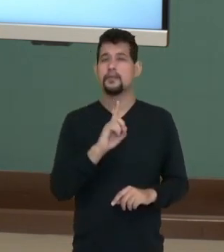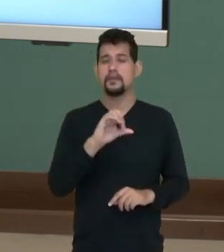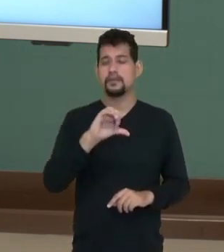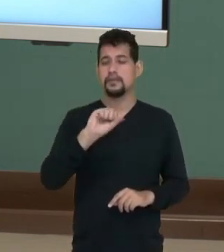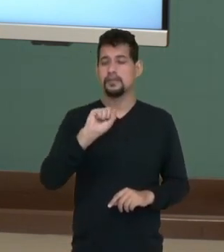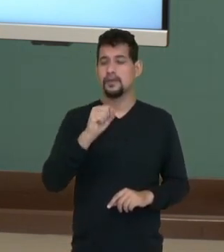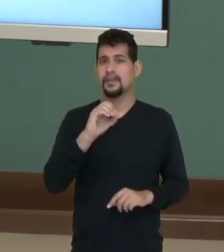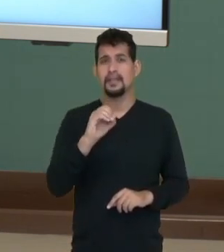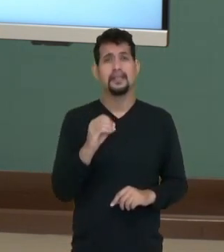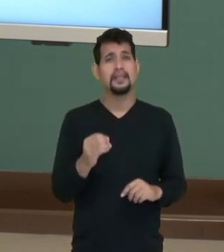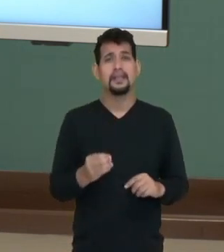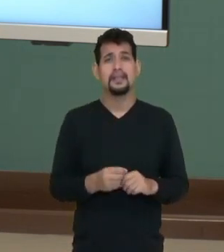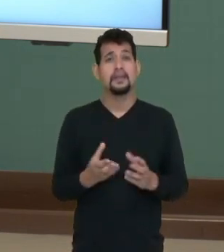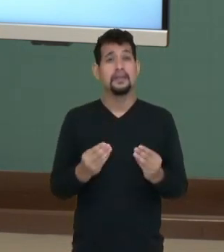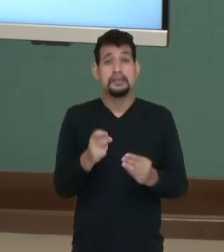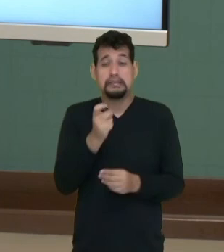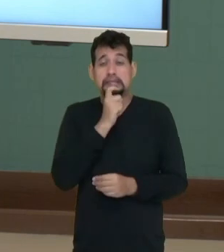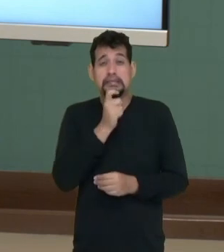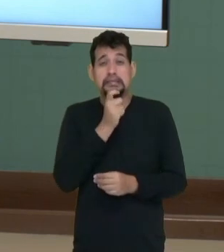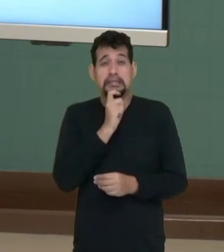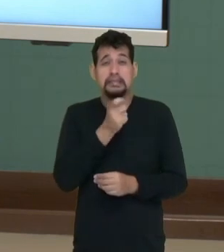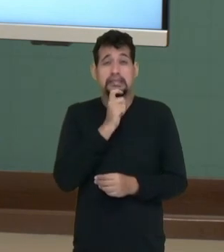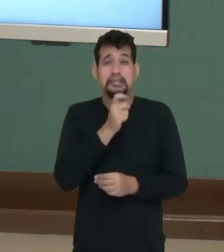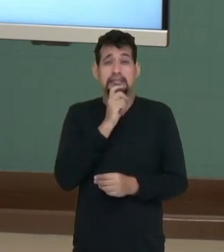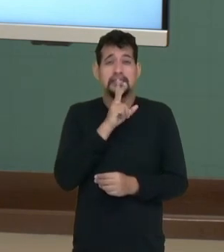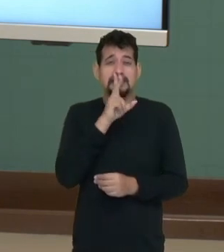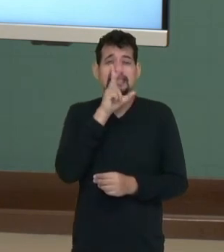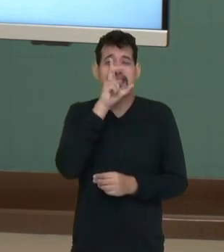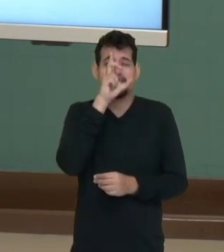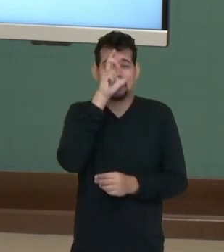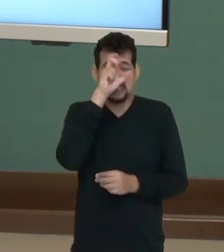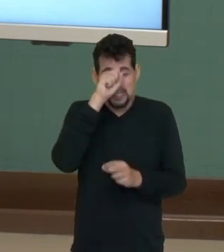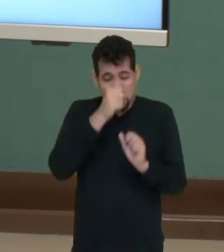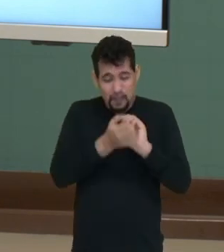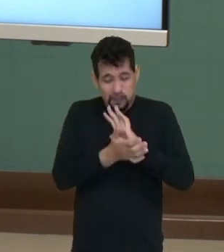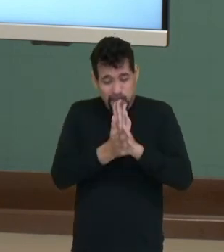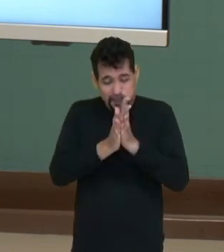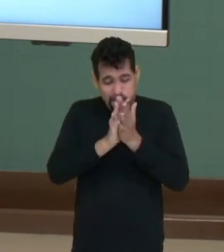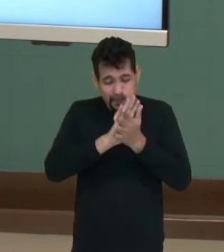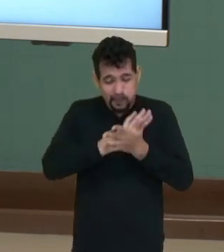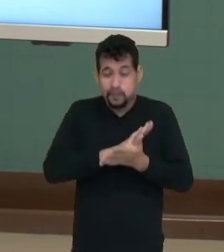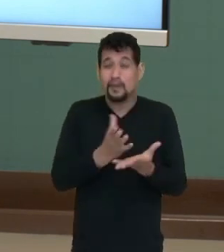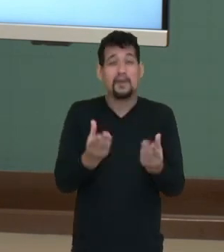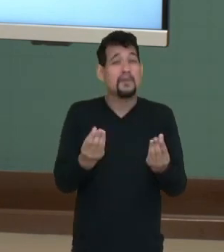1980, tiveram duas geadas negras no estado do Paraná, por exemplo, que destruiu todas as safras